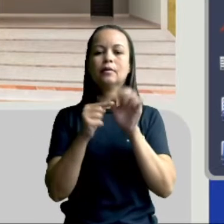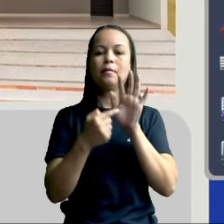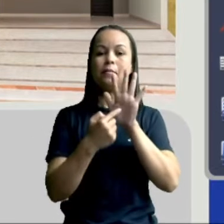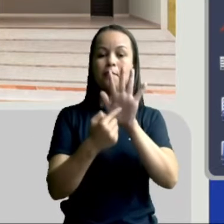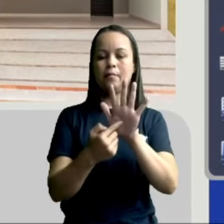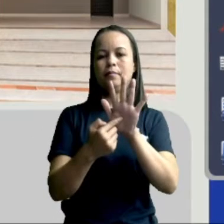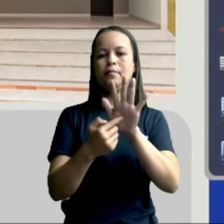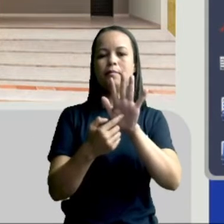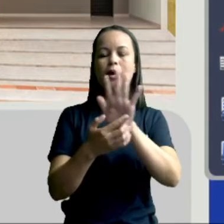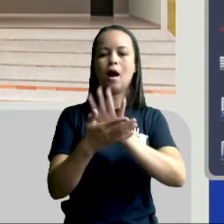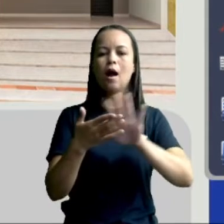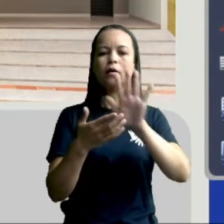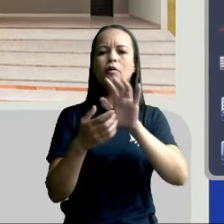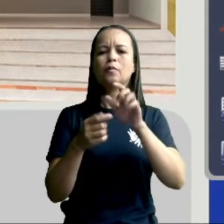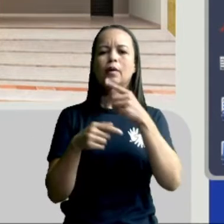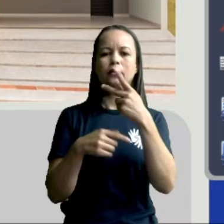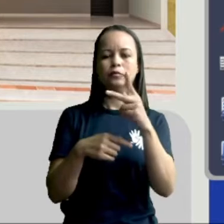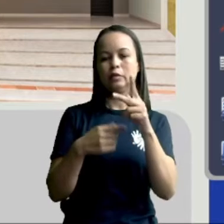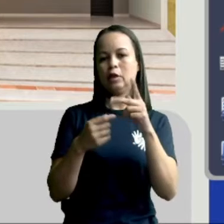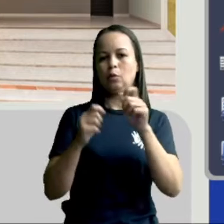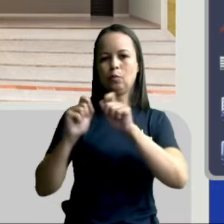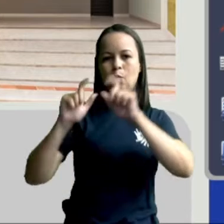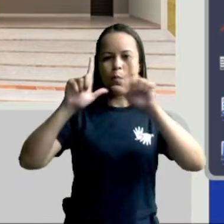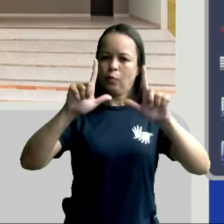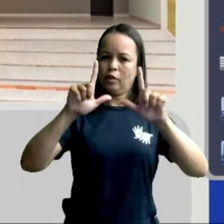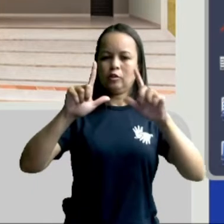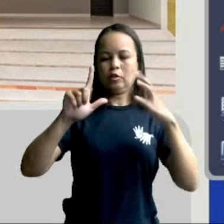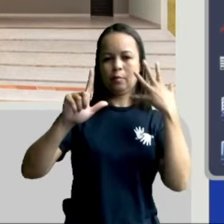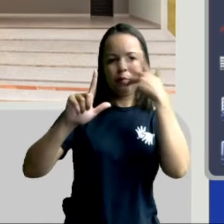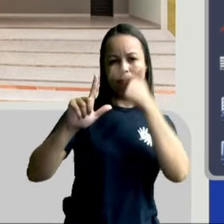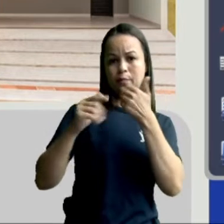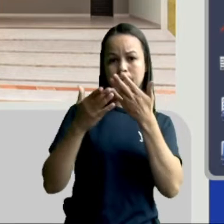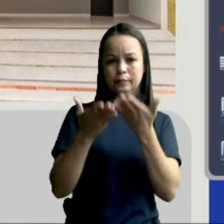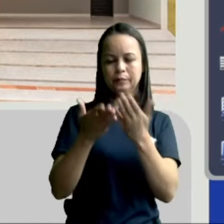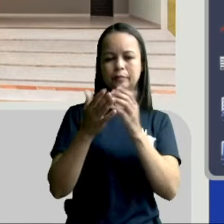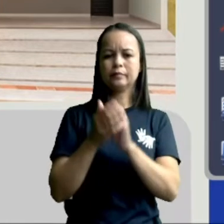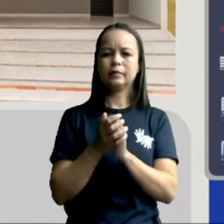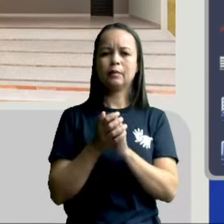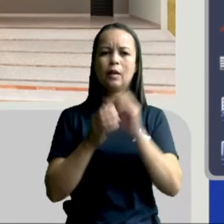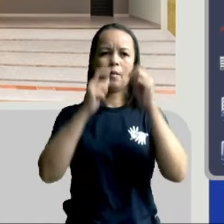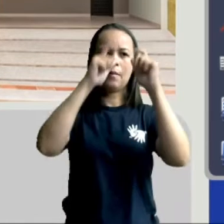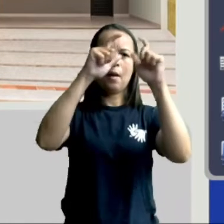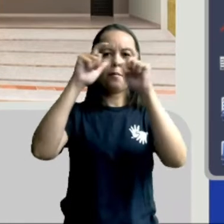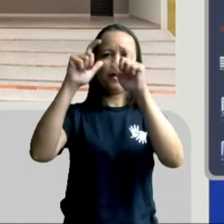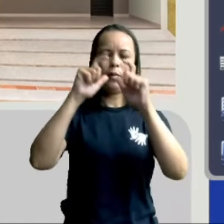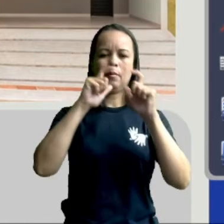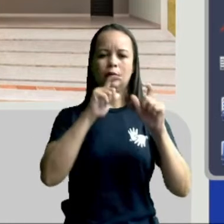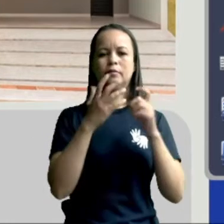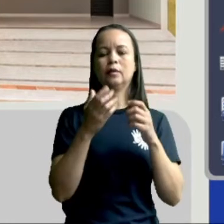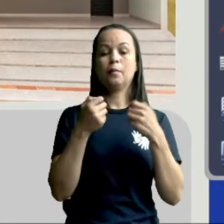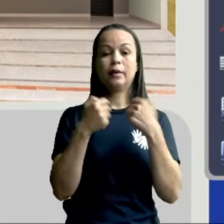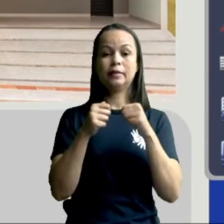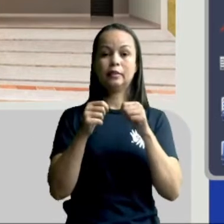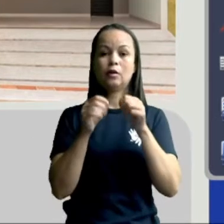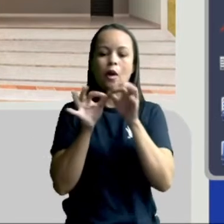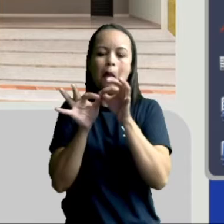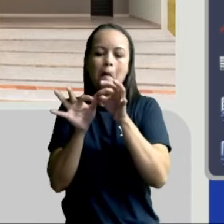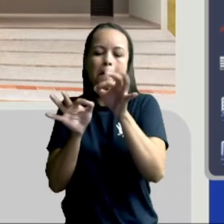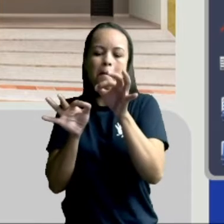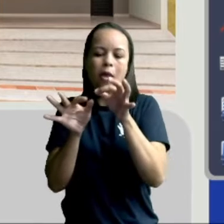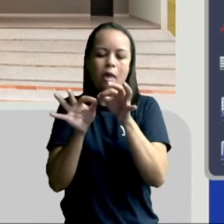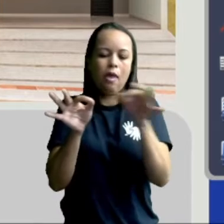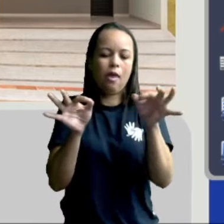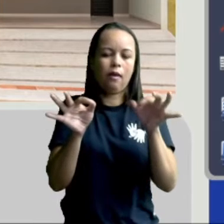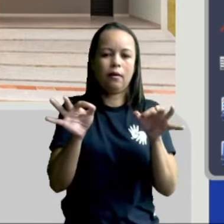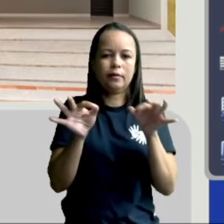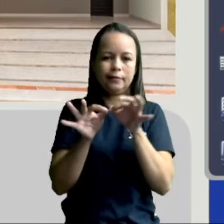fazer o teu destaque, né? Colocar aí, preencher com cerâmica. E aí você precisa, então, medir esse